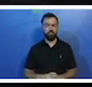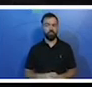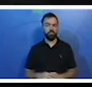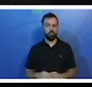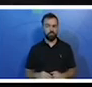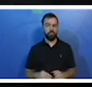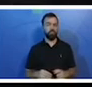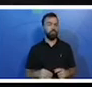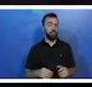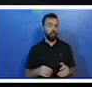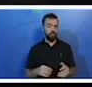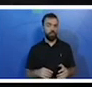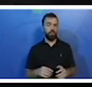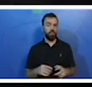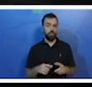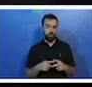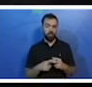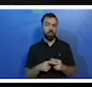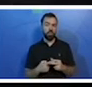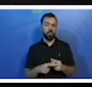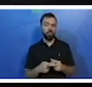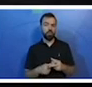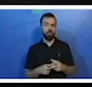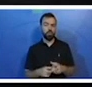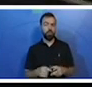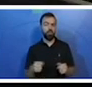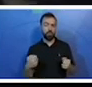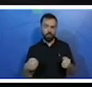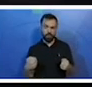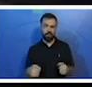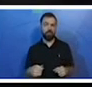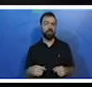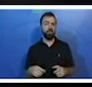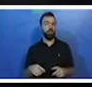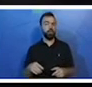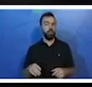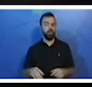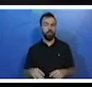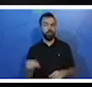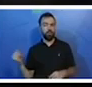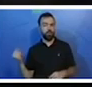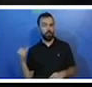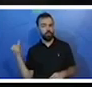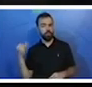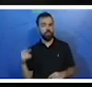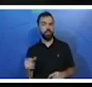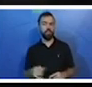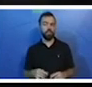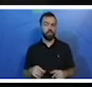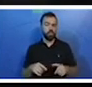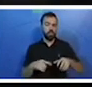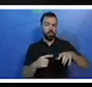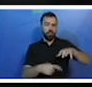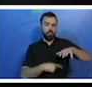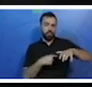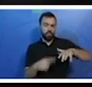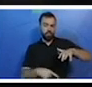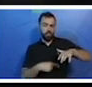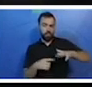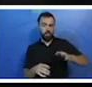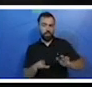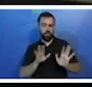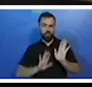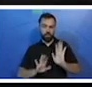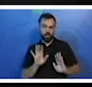deve ser rotineira para evitar acidentes imprevistos, né? Principalmente com pneus e freios. O cuidado com a conservação, guardar e utilizar a bicicleta